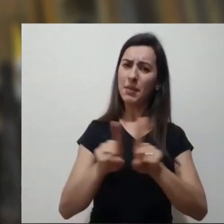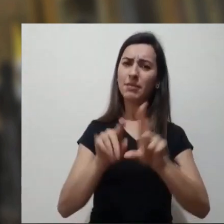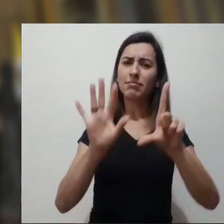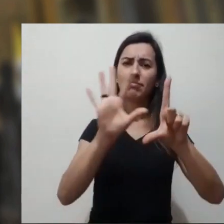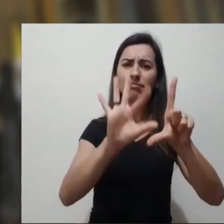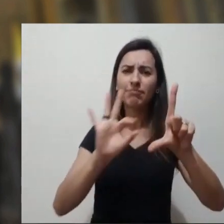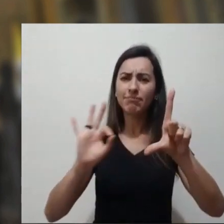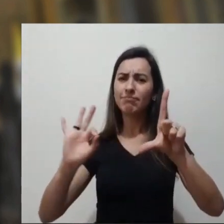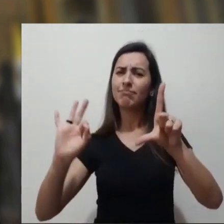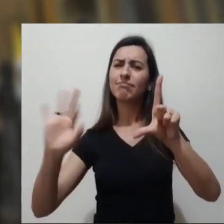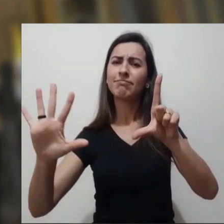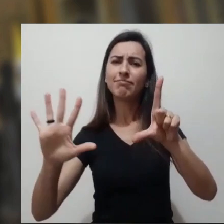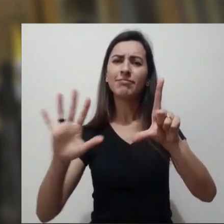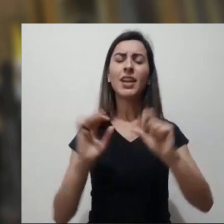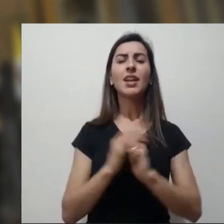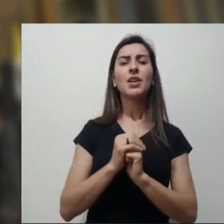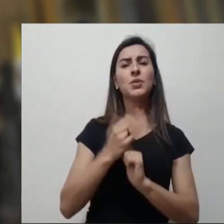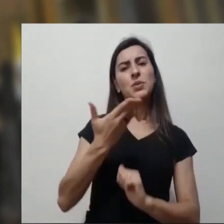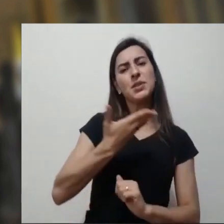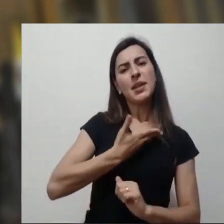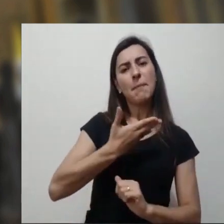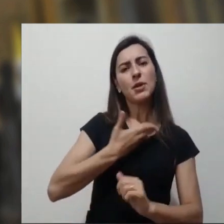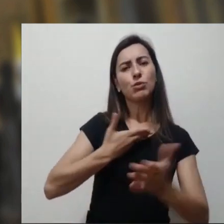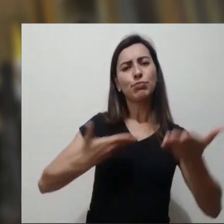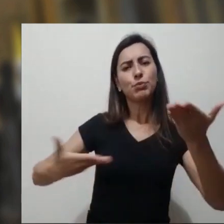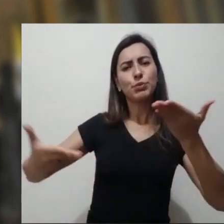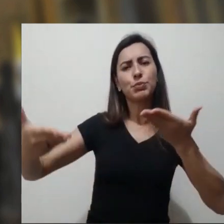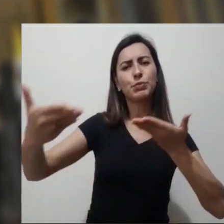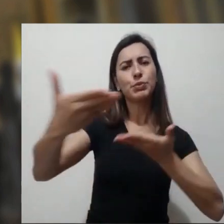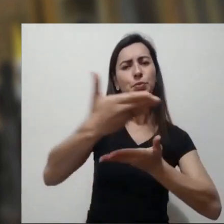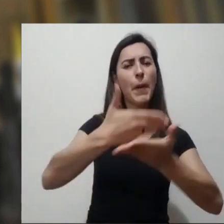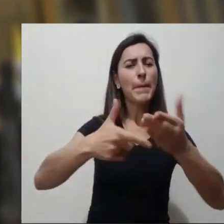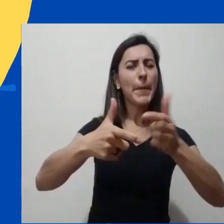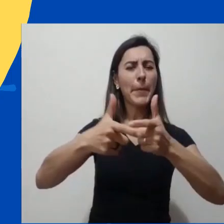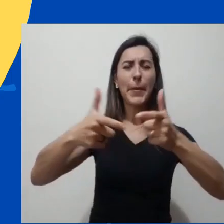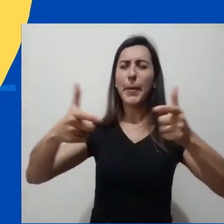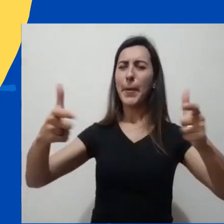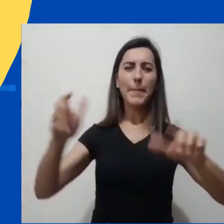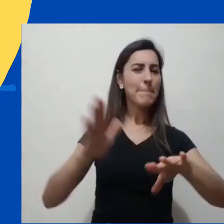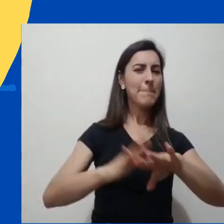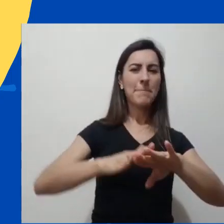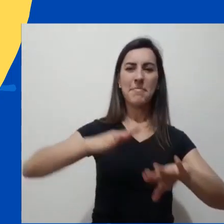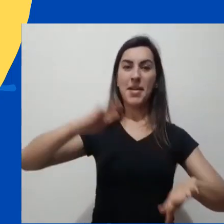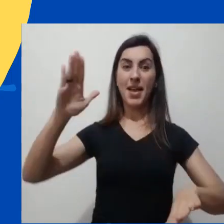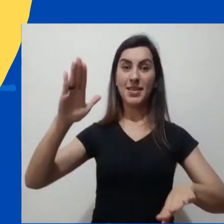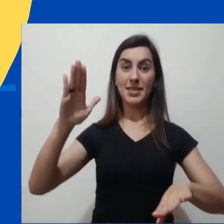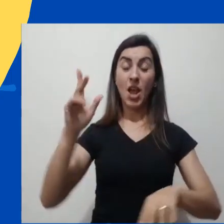seus amigos. Vamos fazer com que este canal cresça ainda mais.